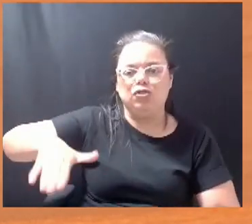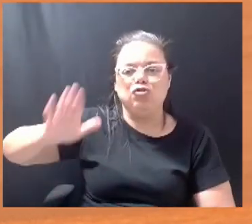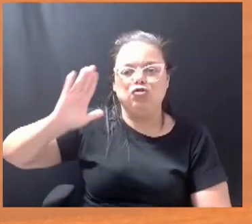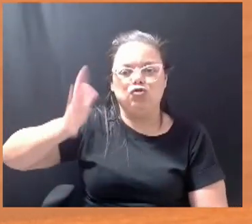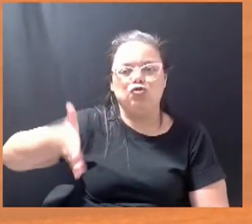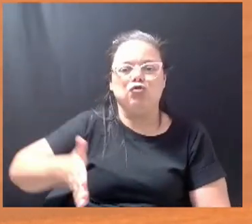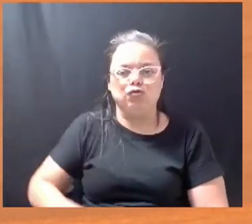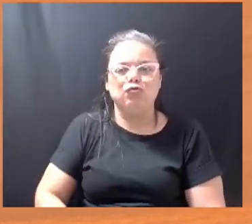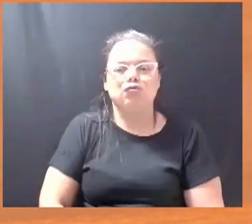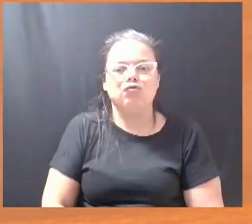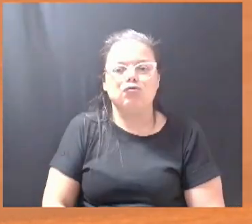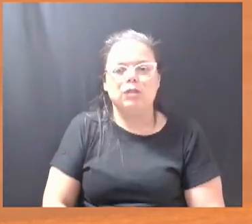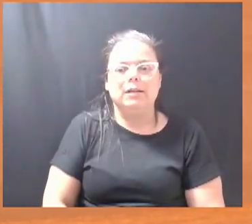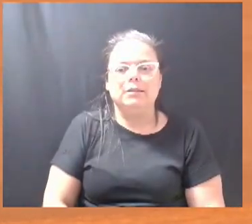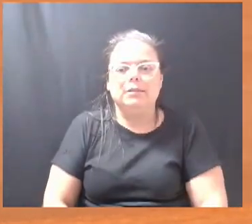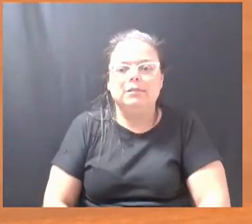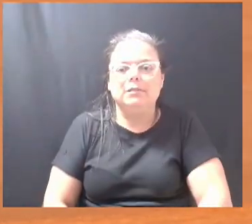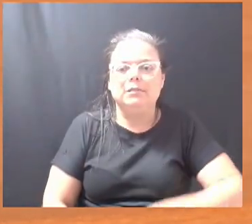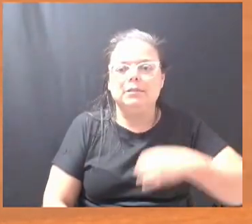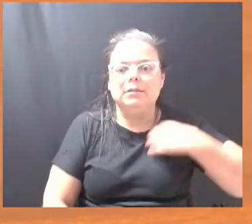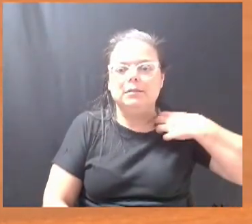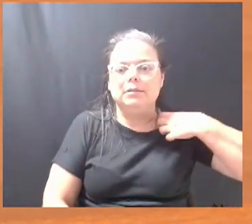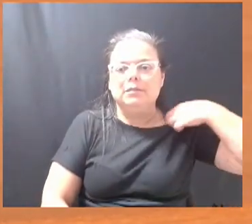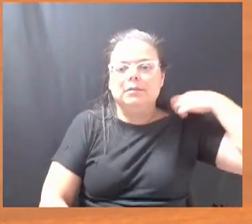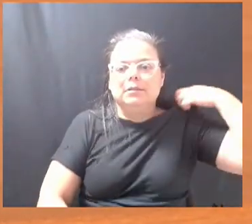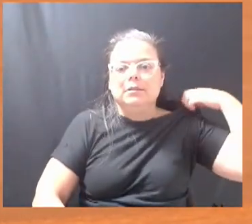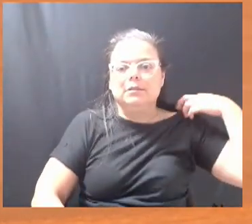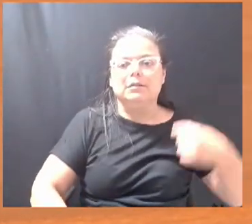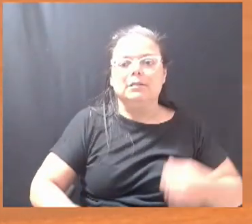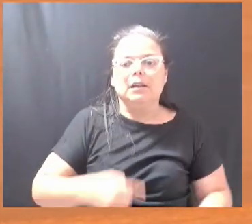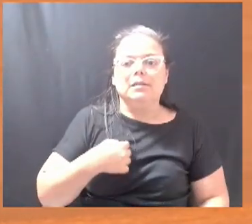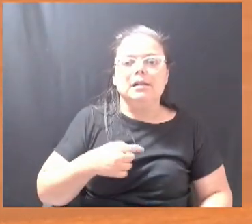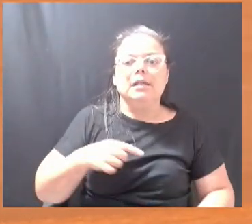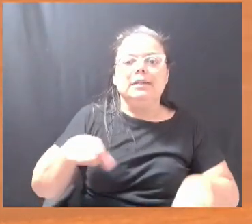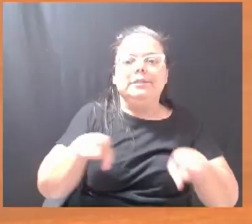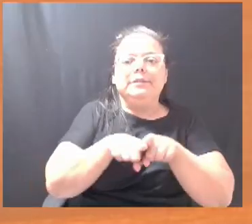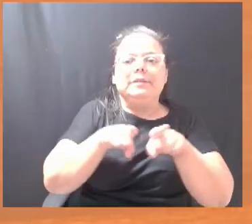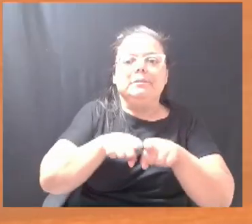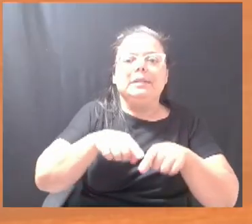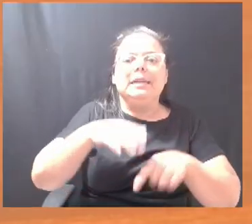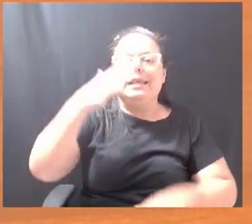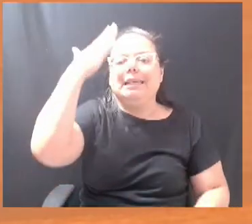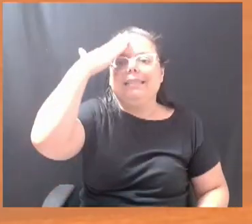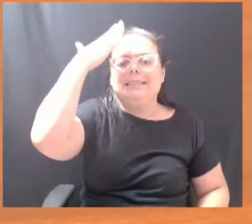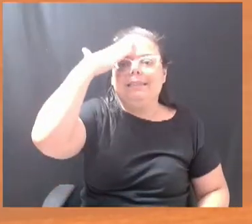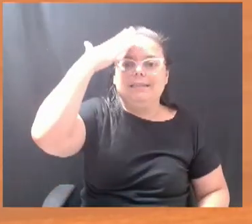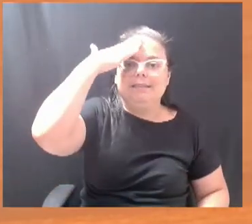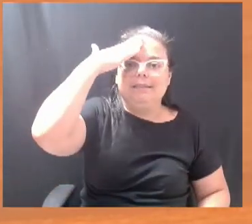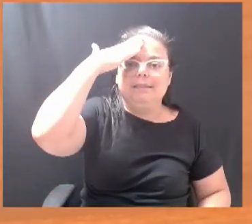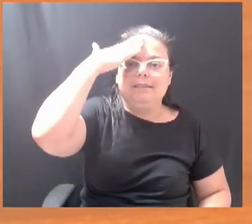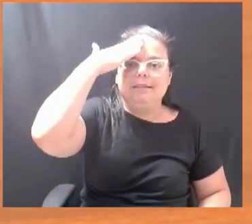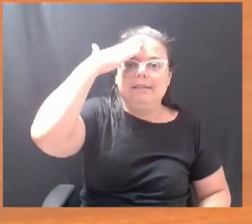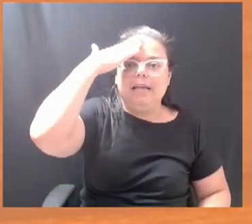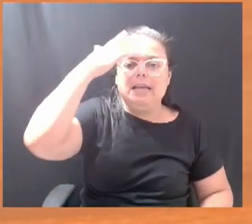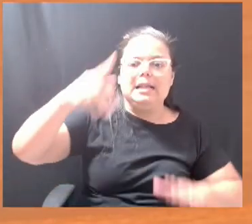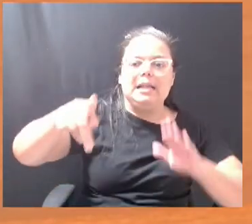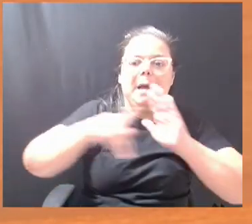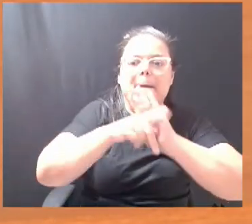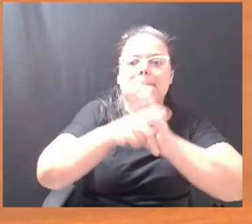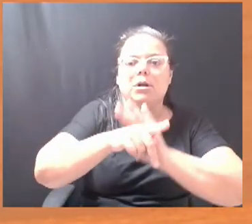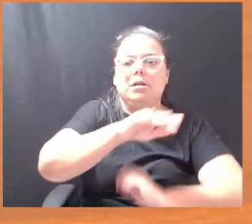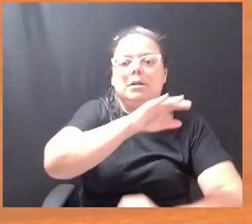Né? Mas eu sei também, como o Luiz falou, sobre a questão da própria saúde. Né? Mas, enfim, a gente já pode, talvez,